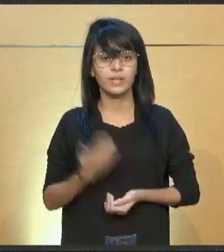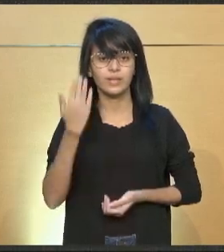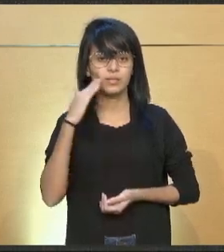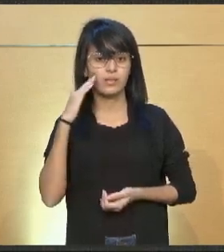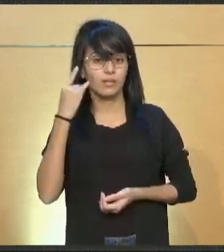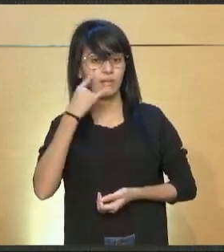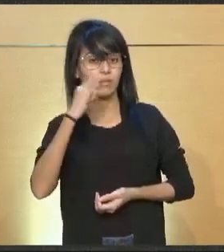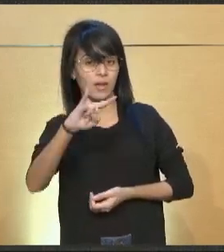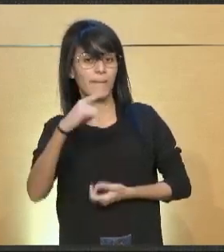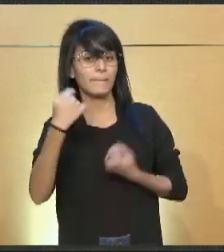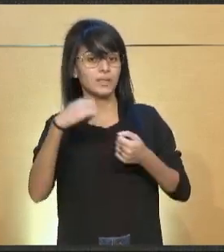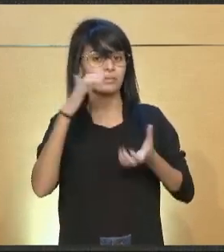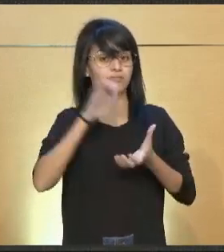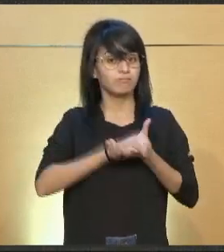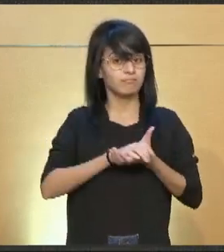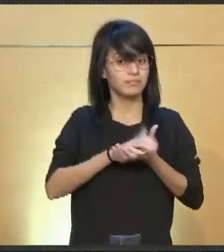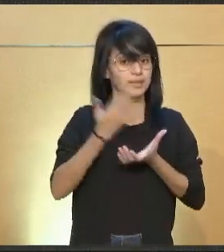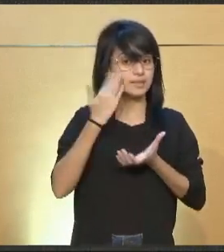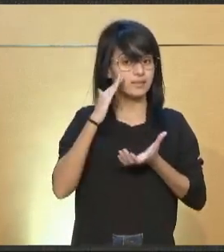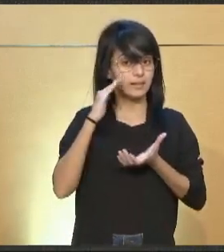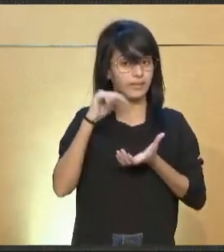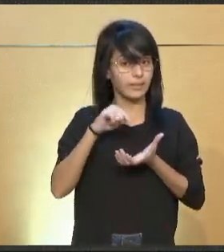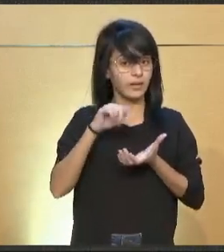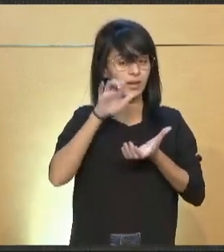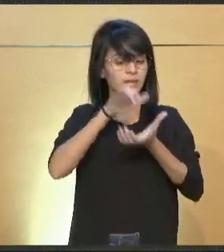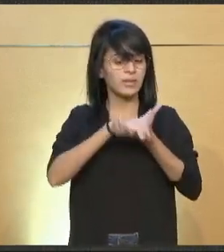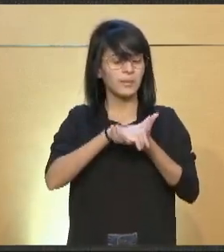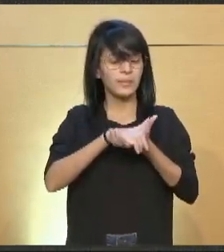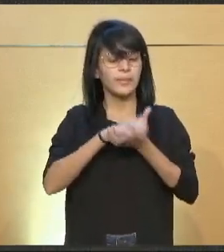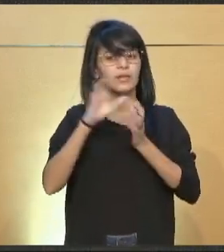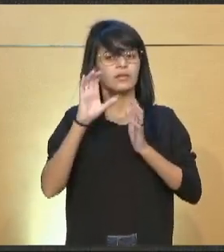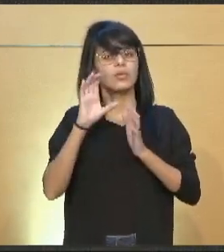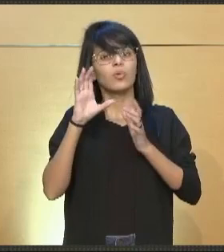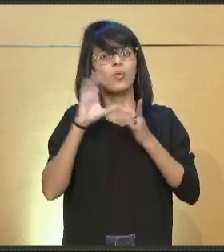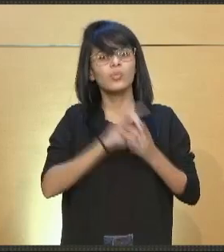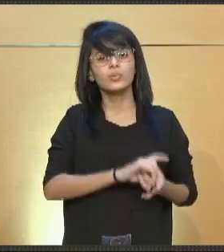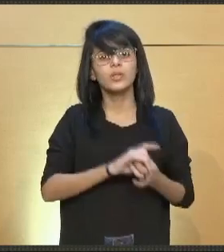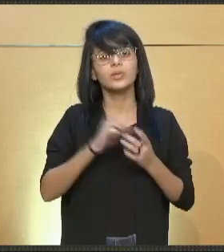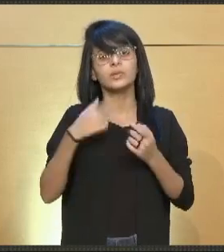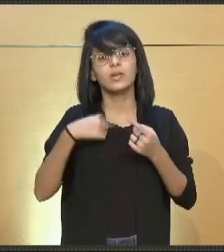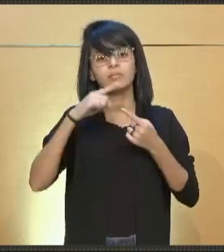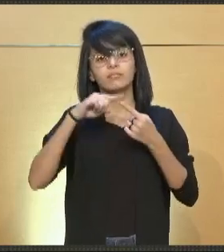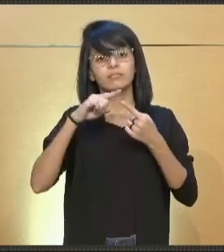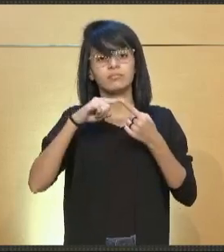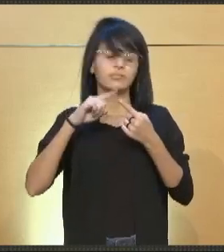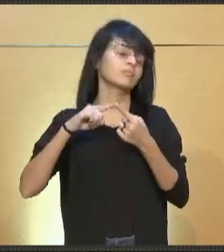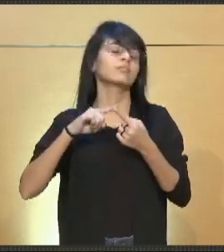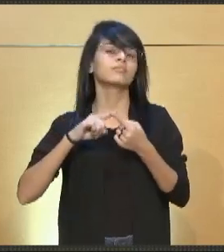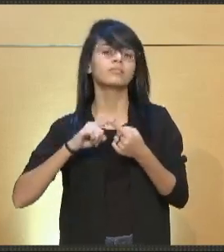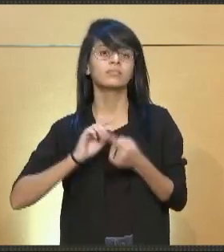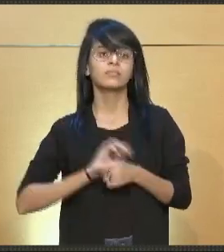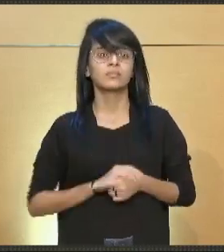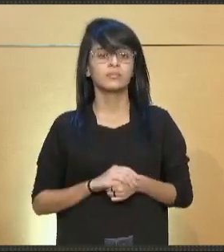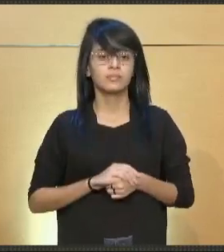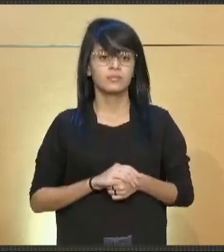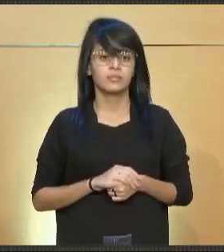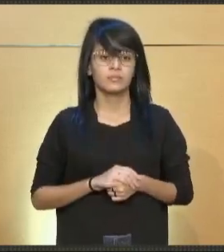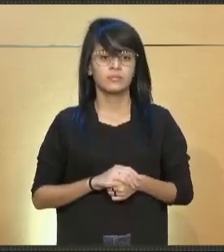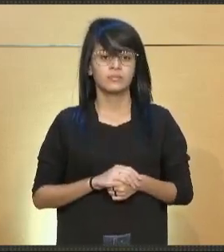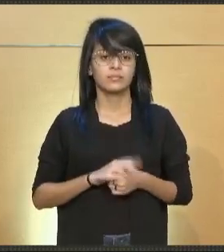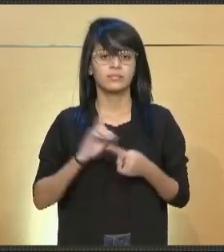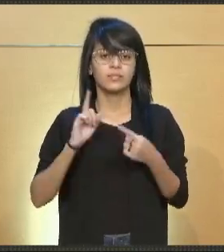você precisa entender o casamento. Dentro do contexto do casamento, ele vai ter alguns aspectos. Primeiro aspecto do casamento é um